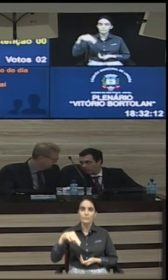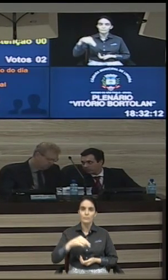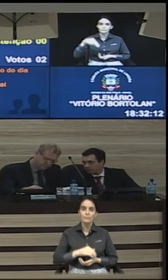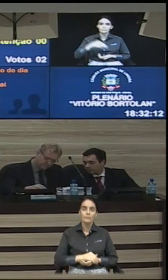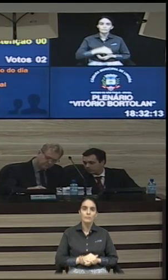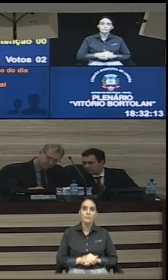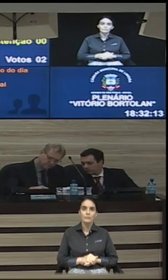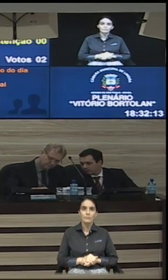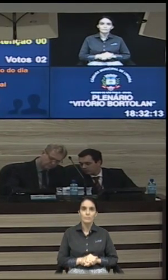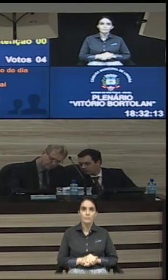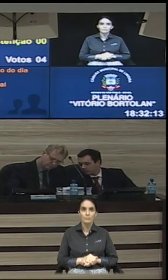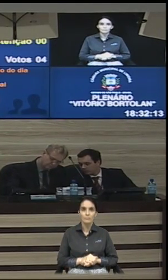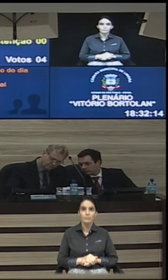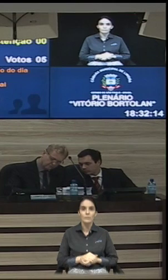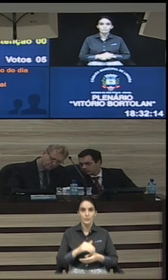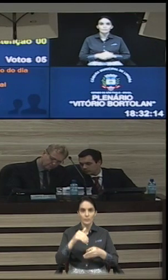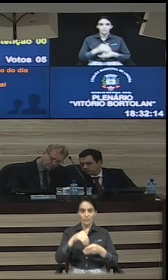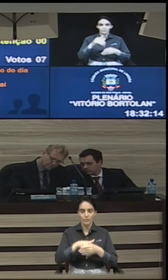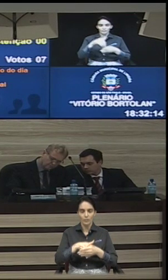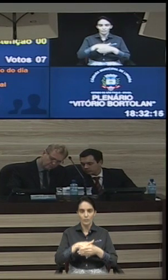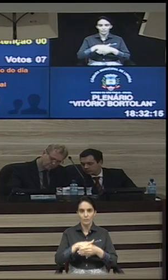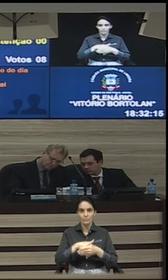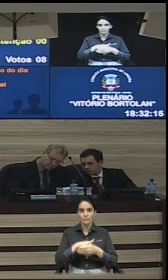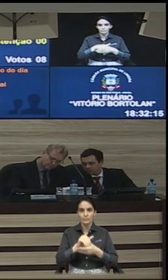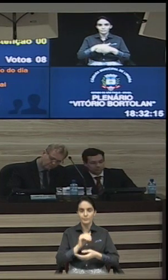Podemos votar?